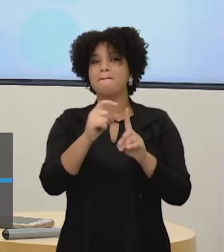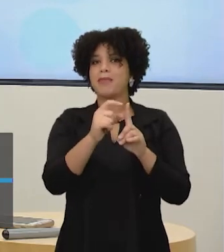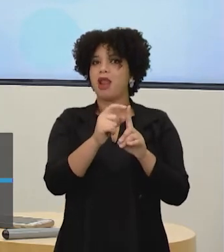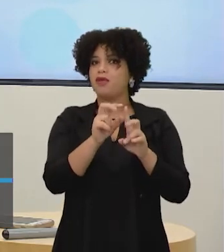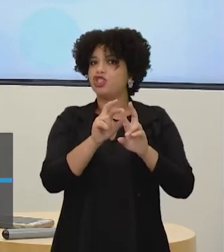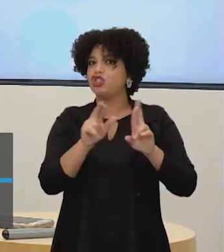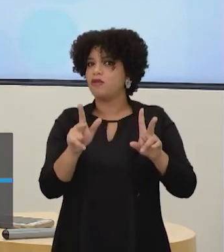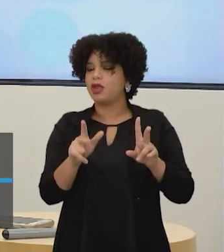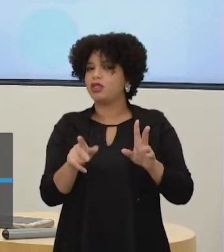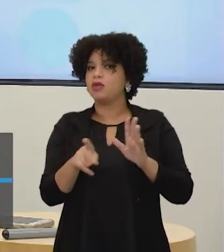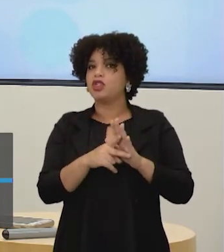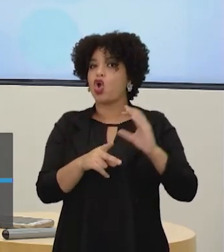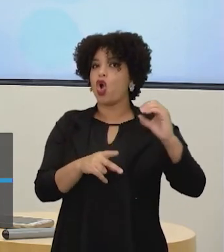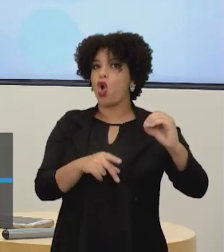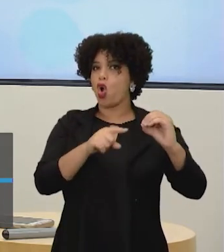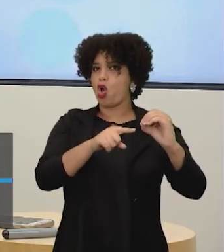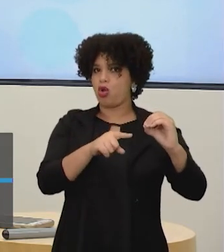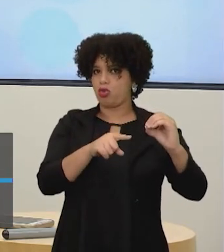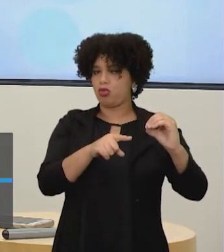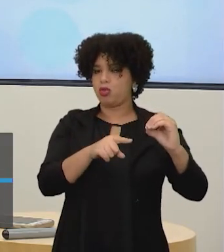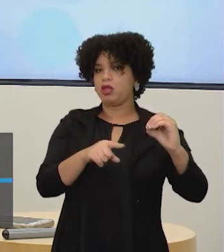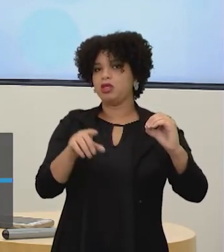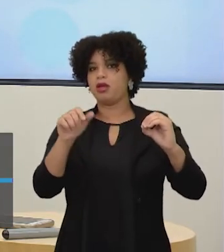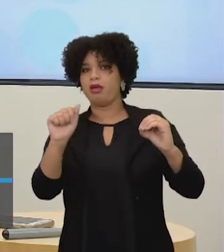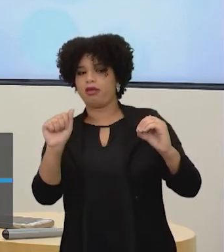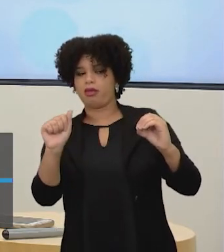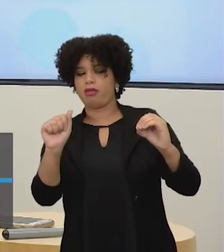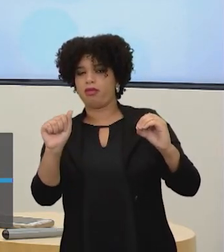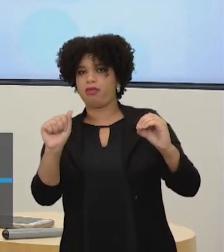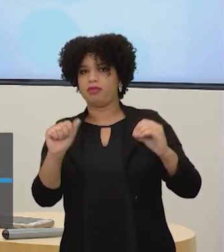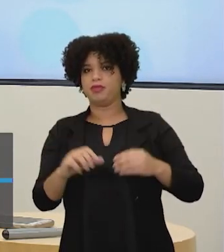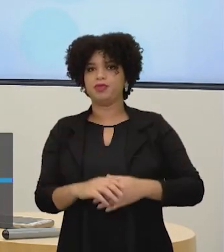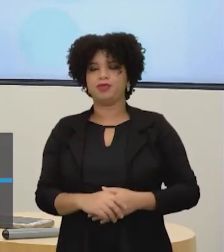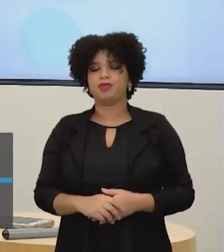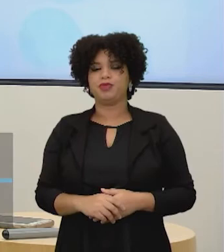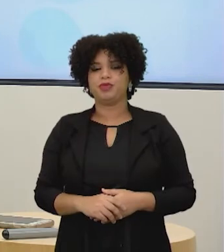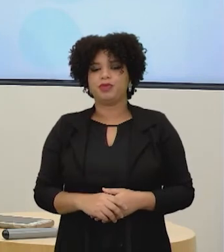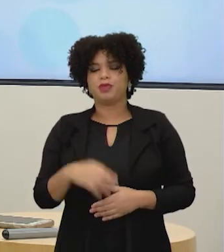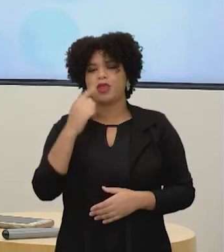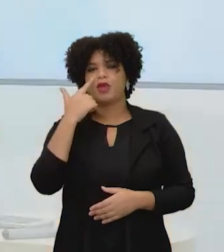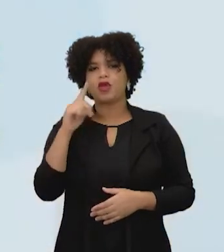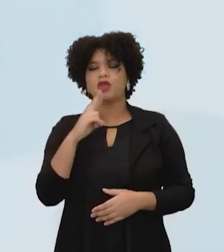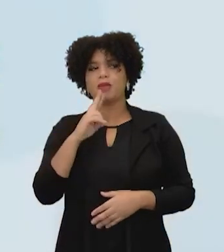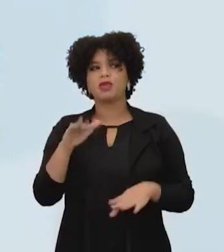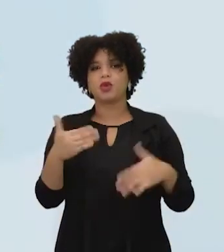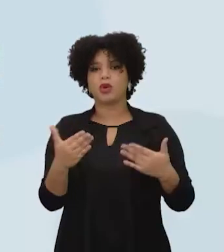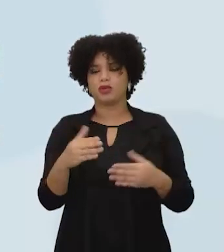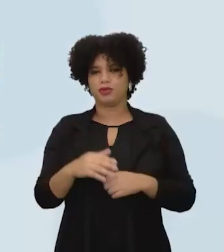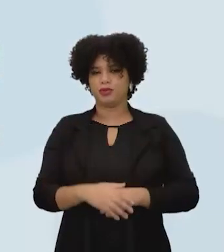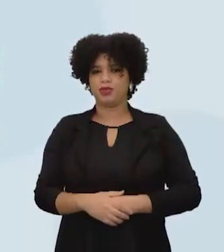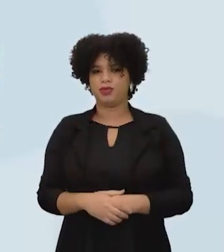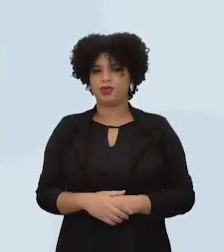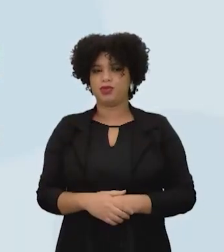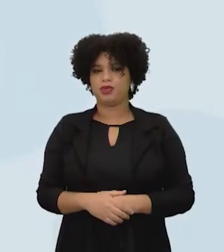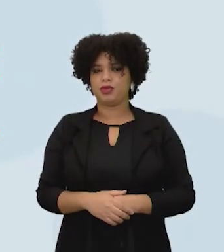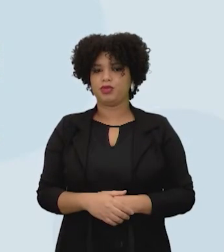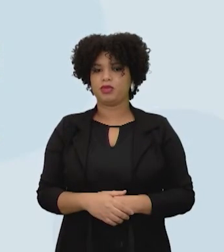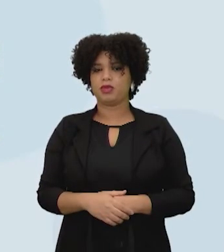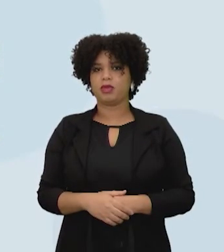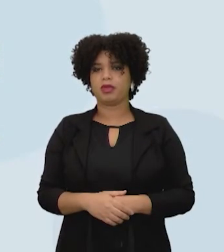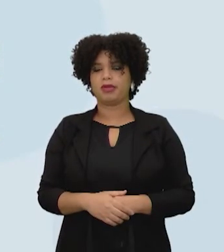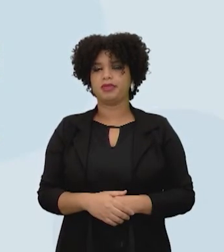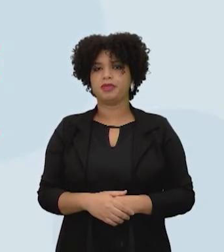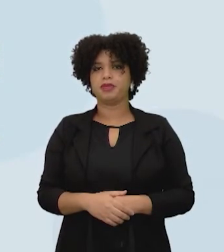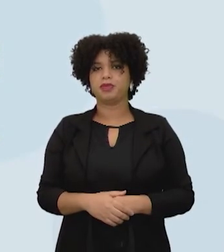a conjunção de conformidade que a gente usou anteriormente. Vamos ver o que eu trouxe aí como resposta e sugestões para vocês, ó. Eu fiquei em